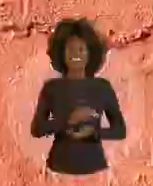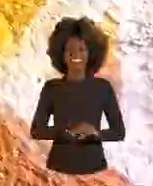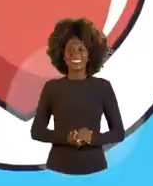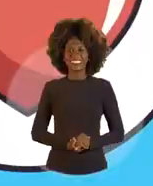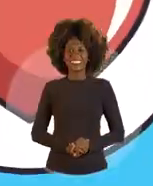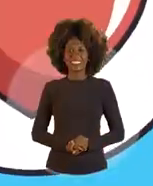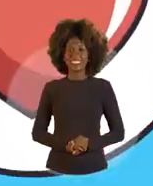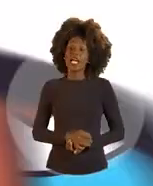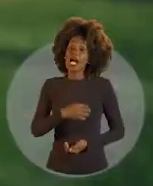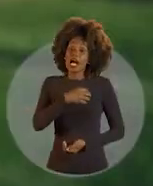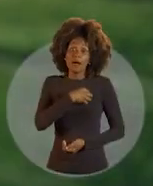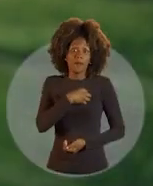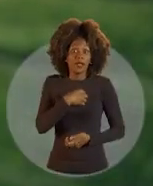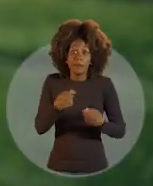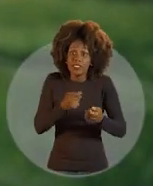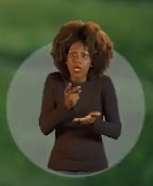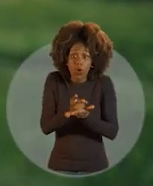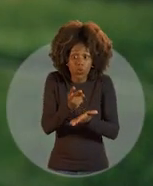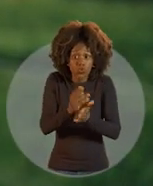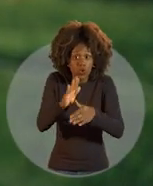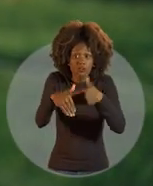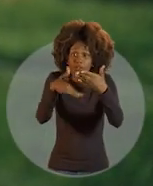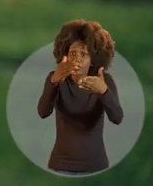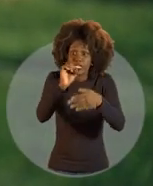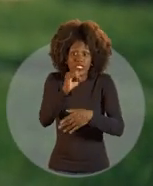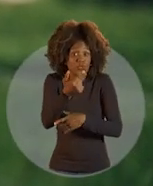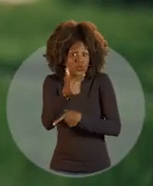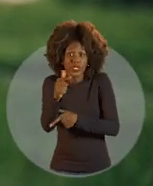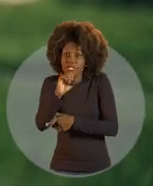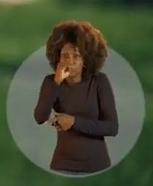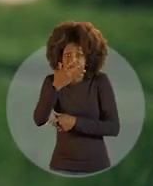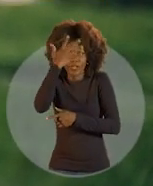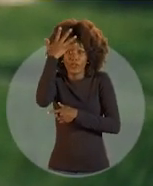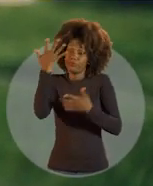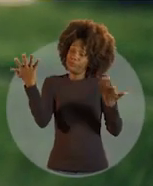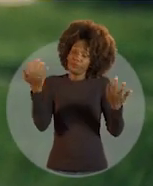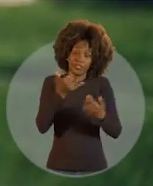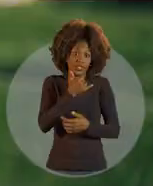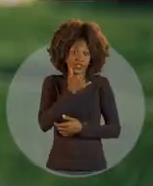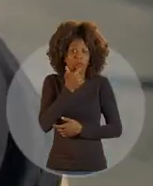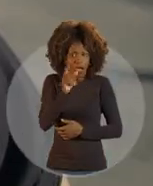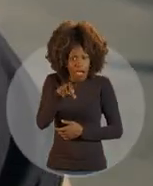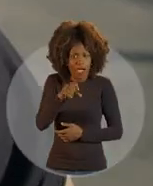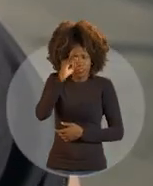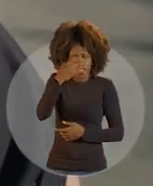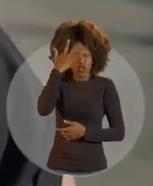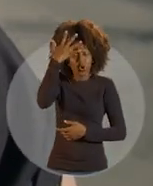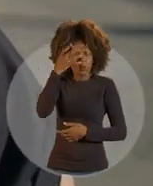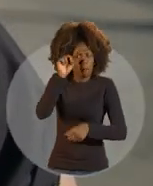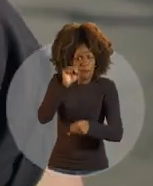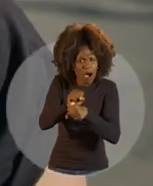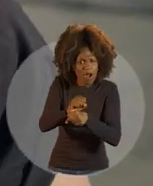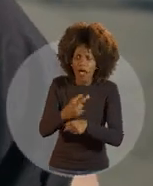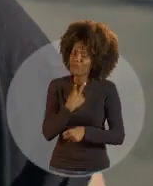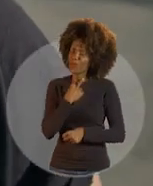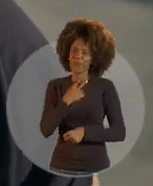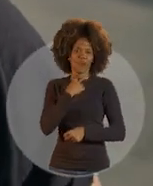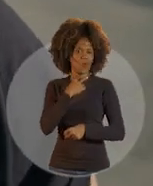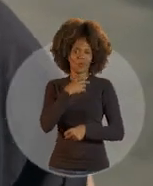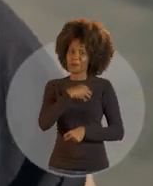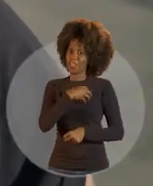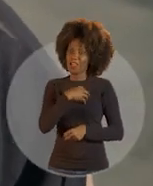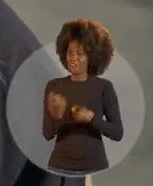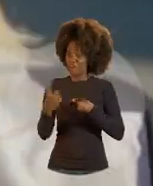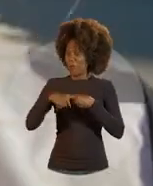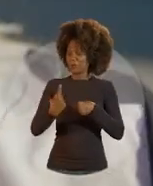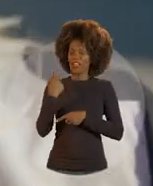companheiro. A Bahia tem que continuar avançando, sem Jerônimo a Bahia não vai pra canto nenhum. Oxe, é Jerônimo sim. Porque a Bahia não pode parar e principalmente a Bahia não